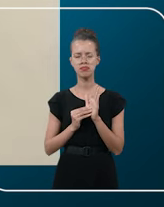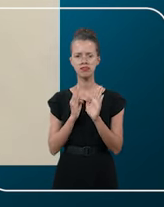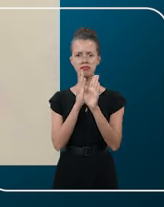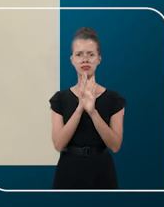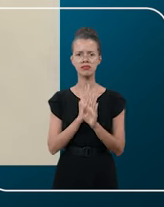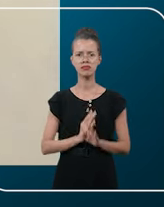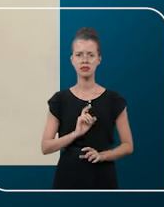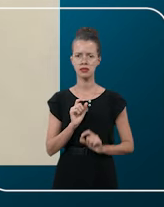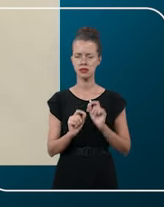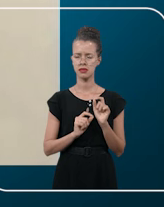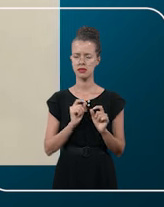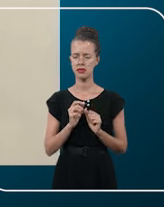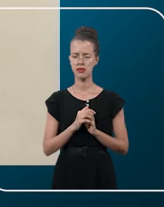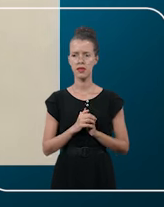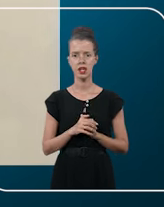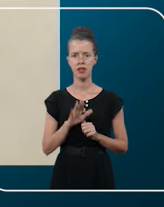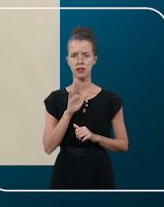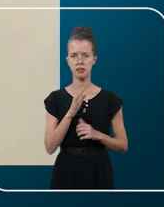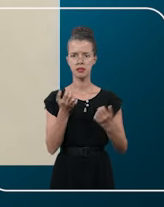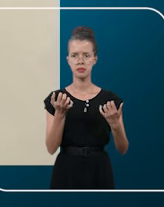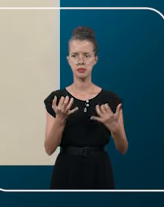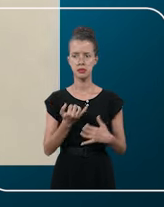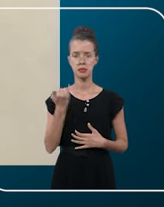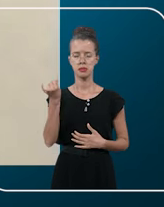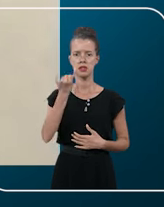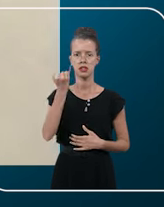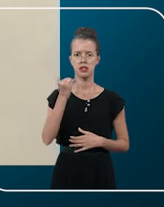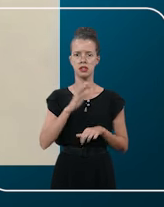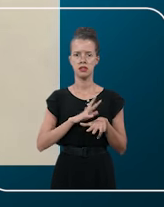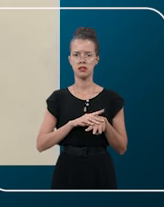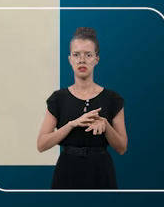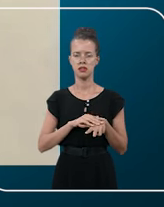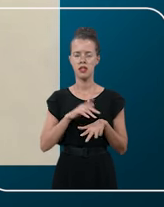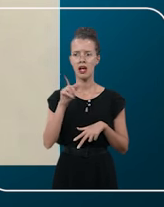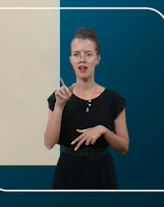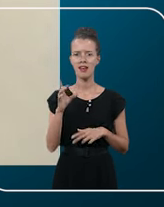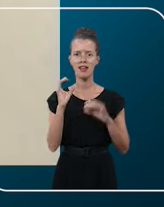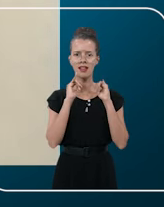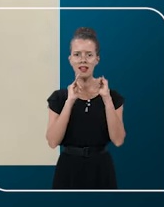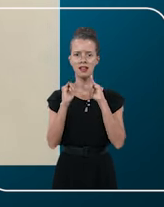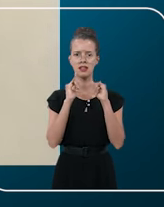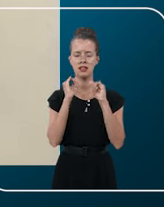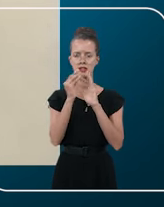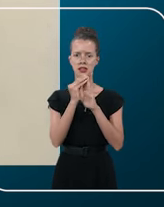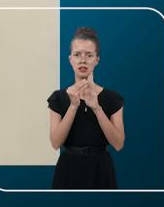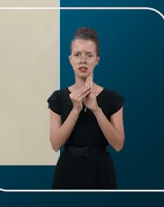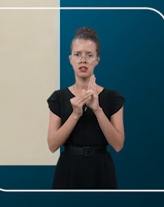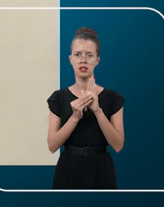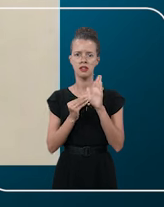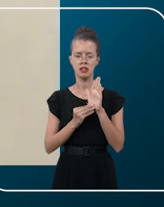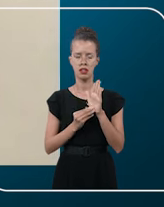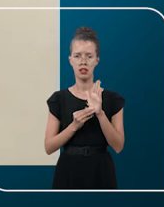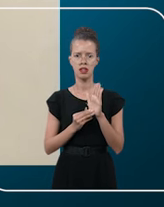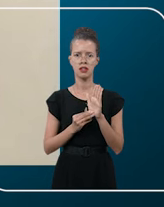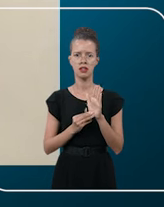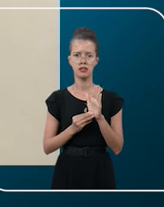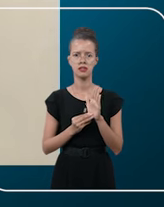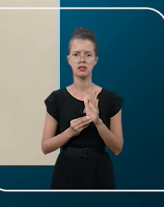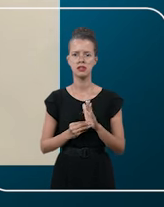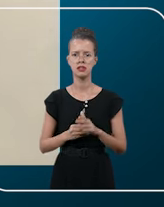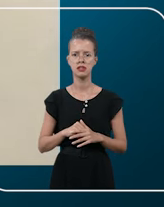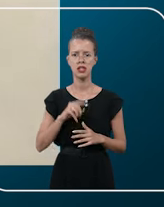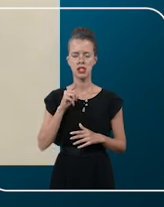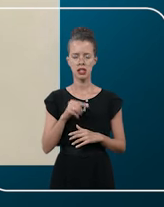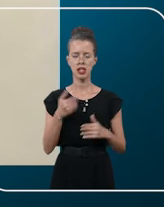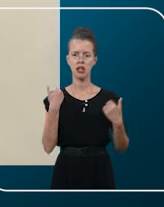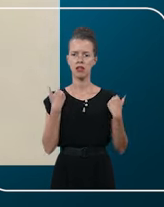que que ele é do paciente. Ele tem dados clínicos necessários à boa condução